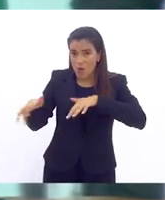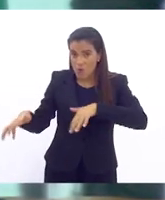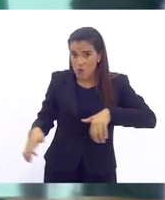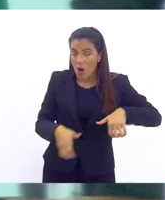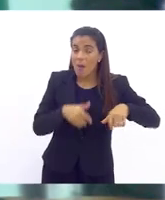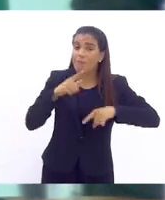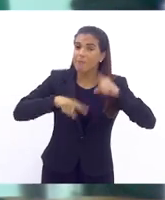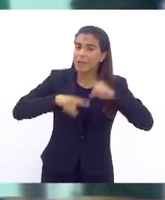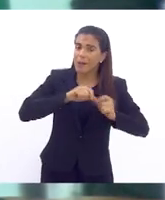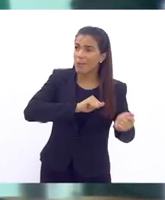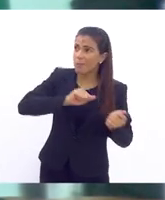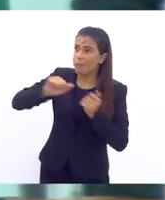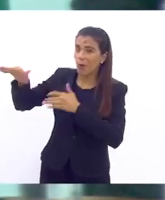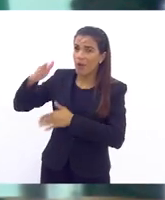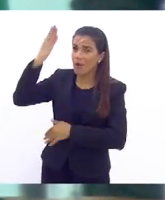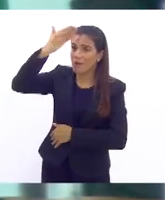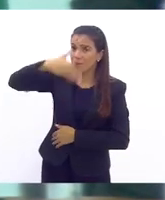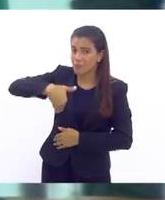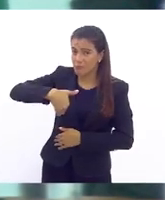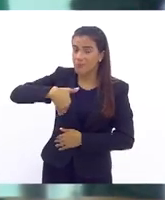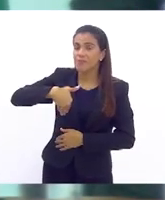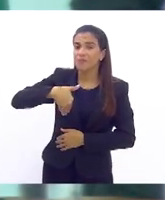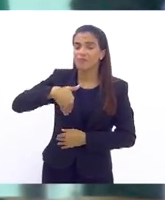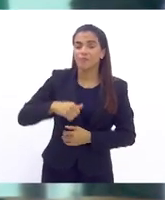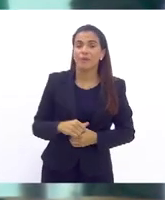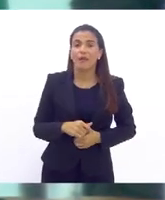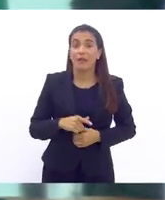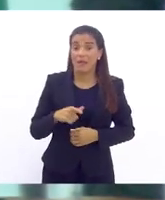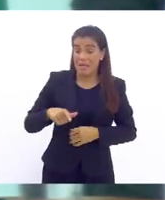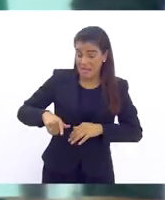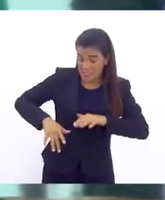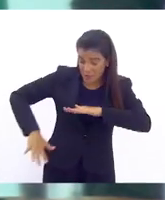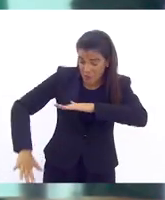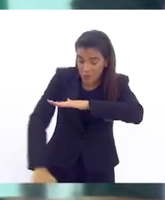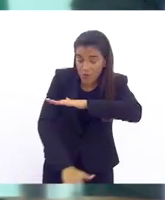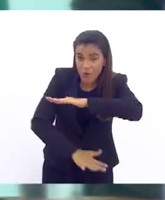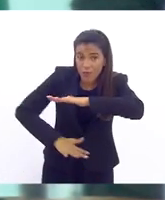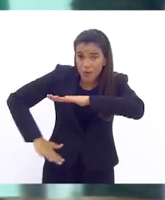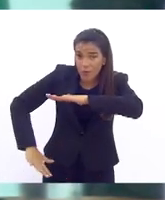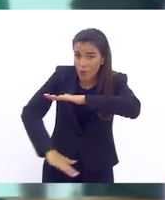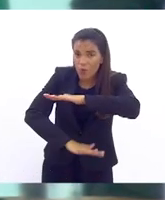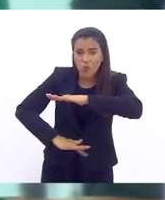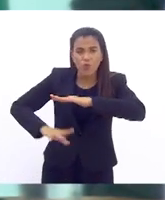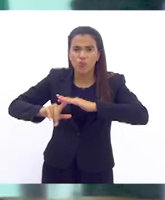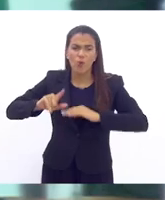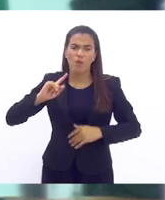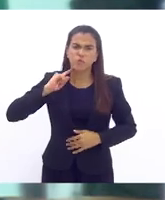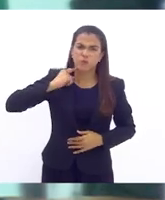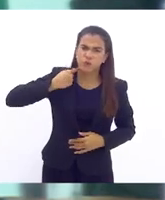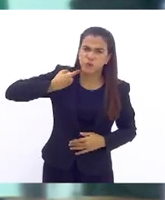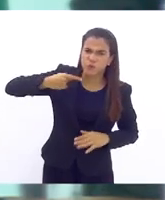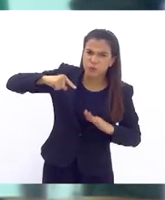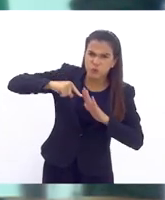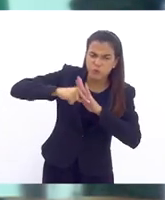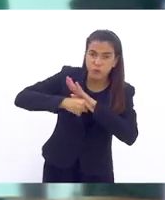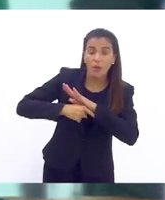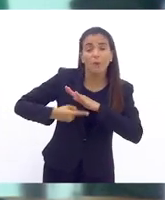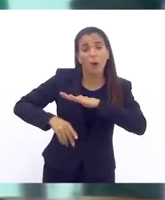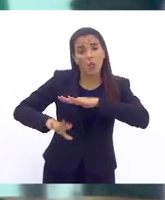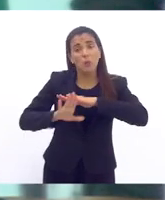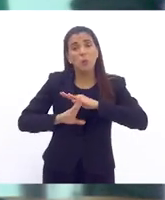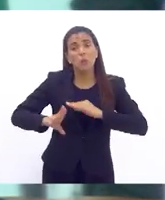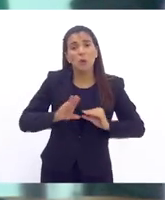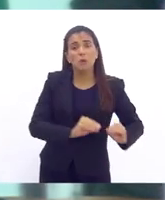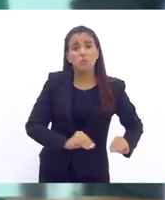se depositado e comprovado através do exame PR lá quando esse fundo não é contaminado você pode fazer desde utilizar ele